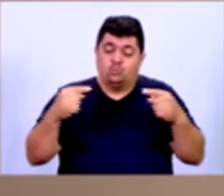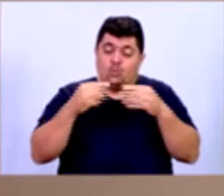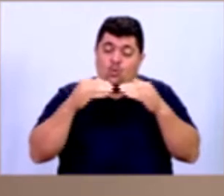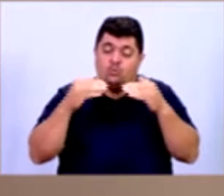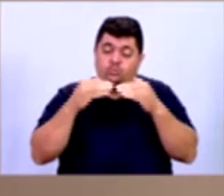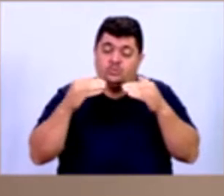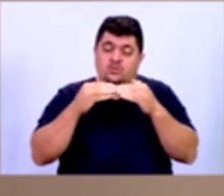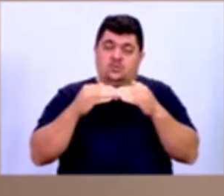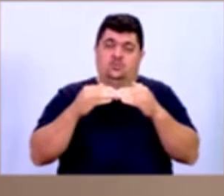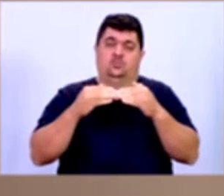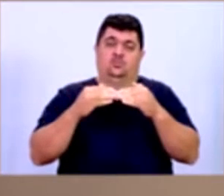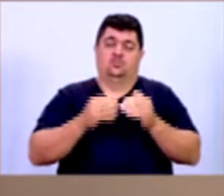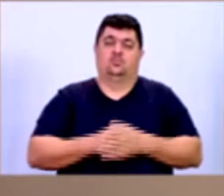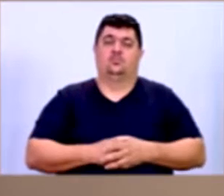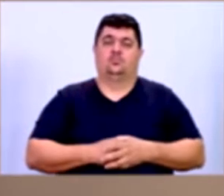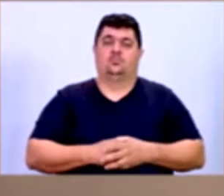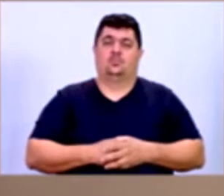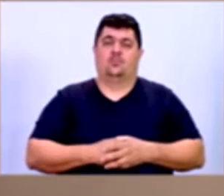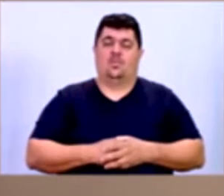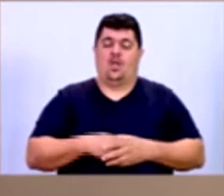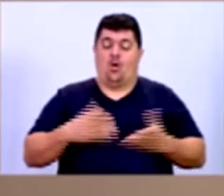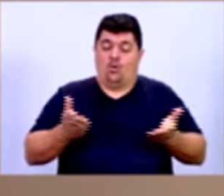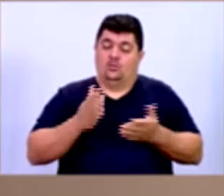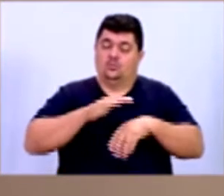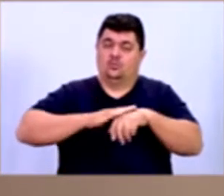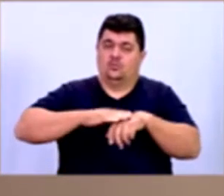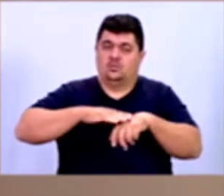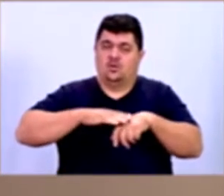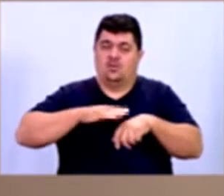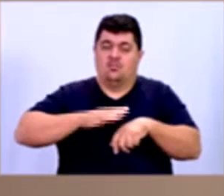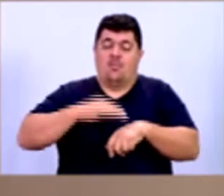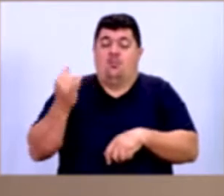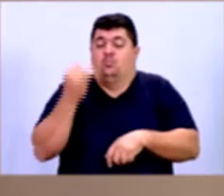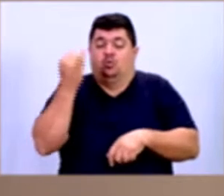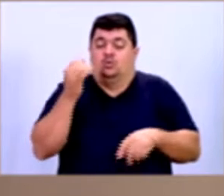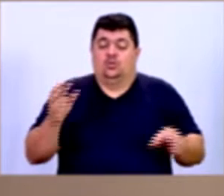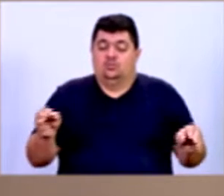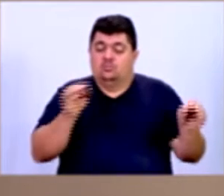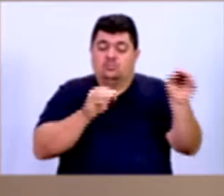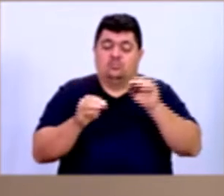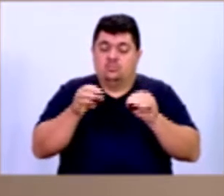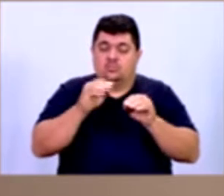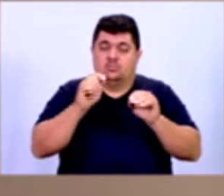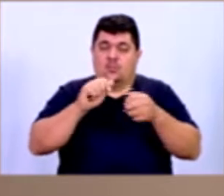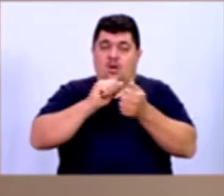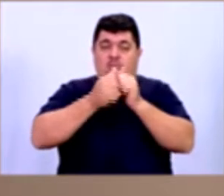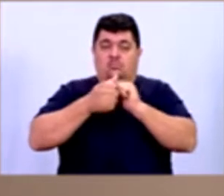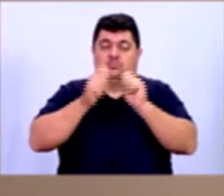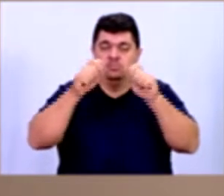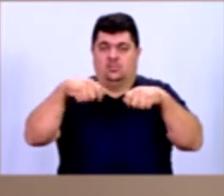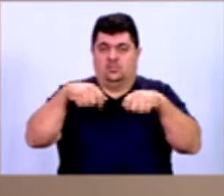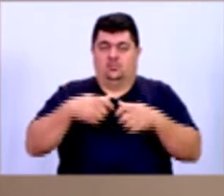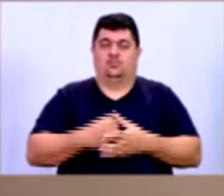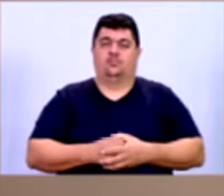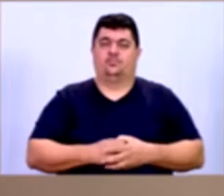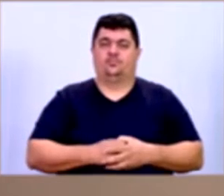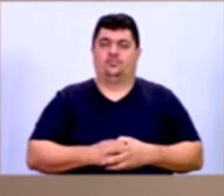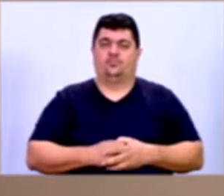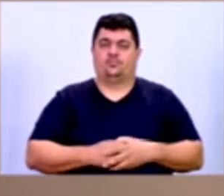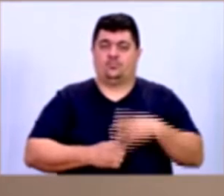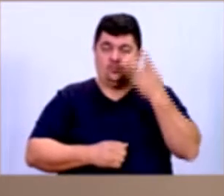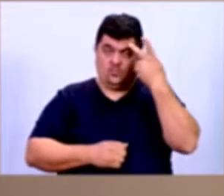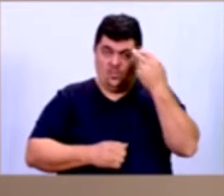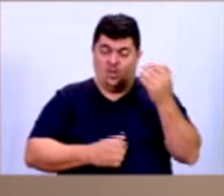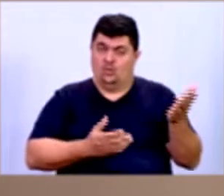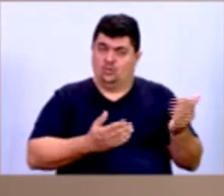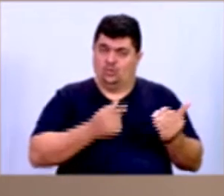vamos refletir sobre os que são mais adequados para a modalidade que nós atuamos. Normalmente, os alunos jovens